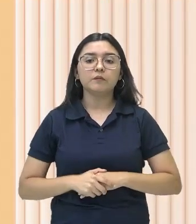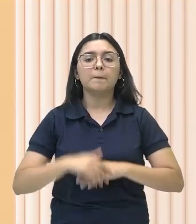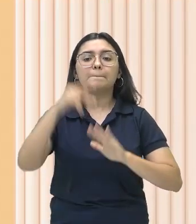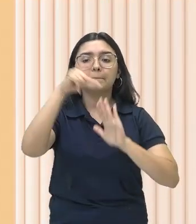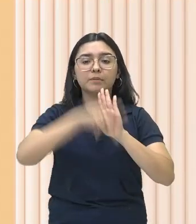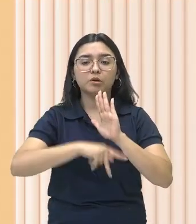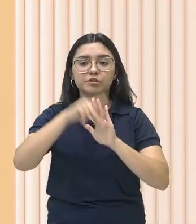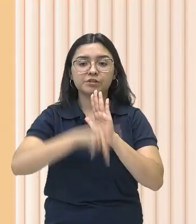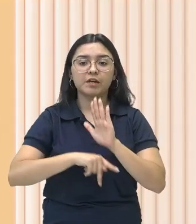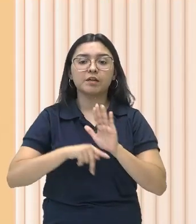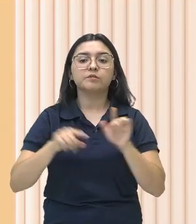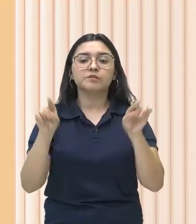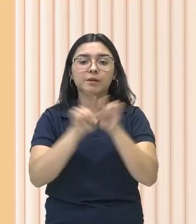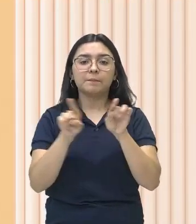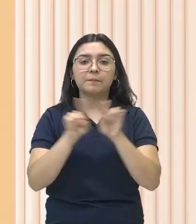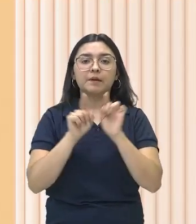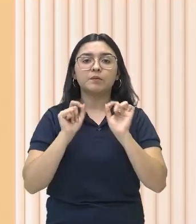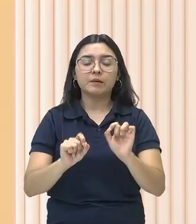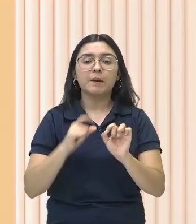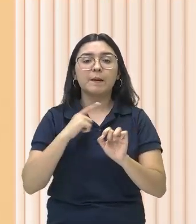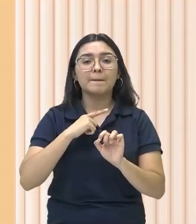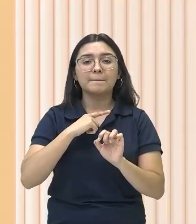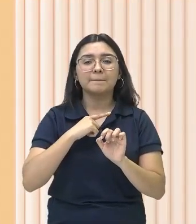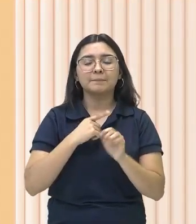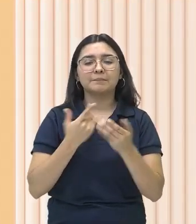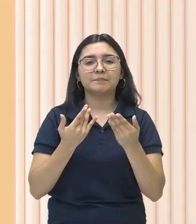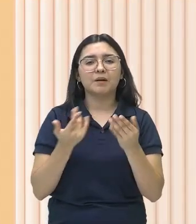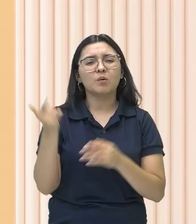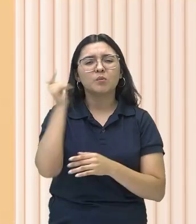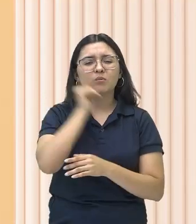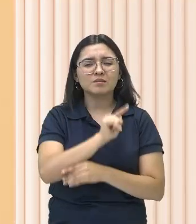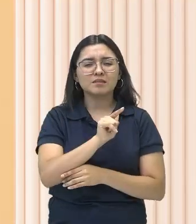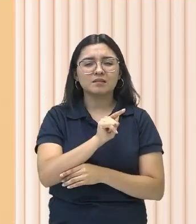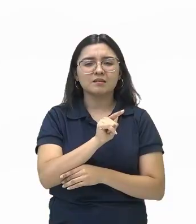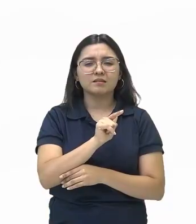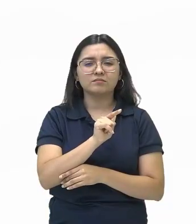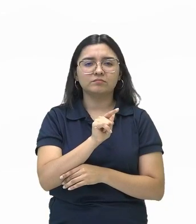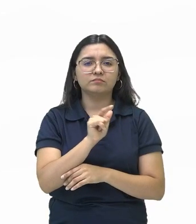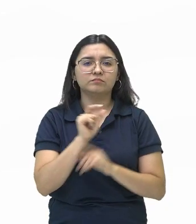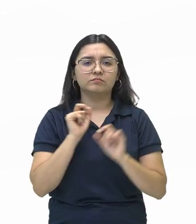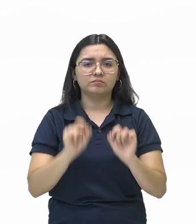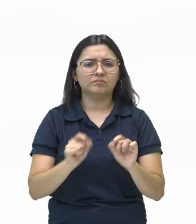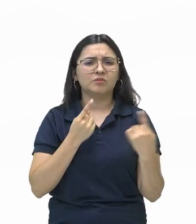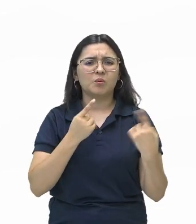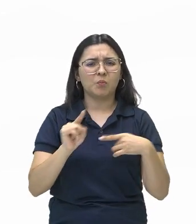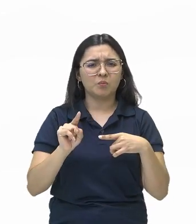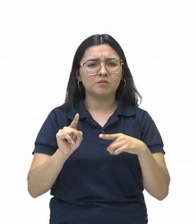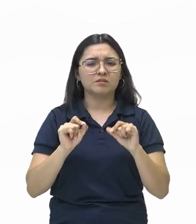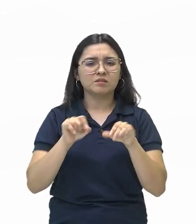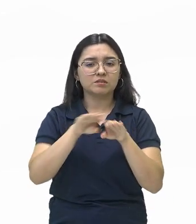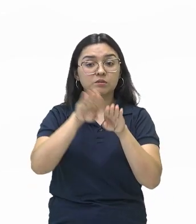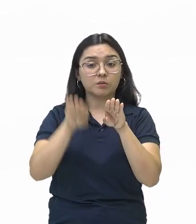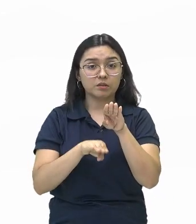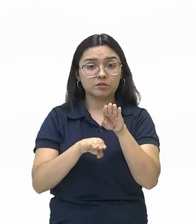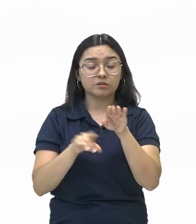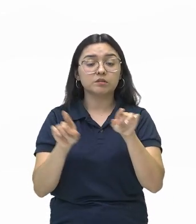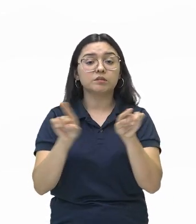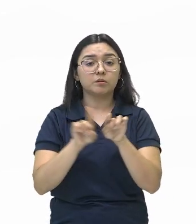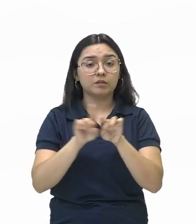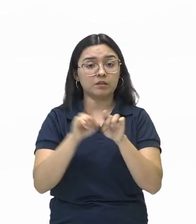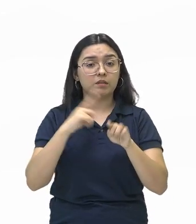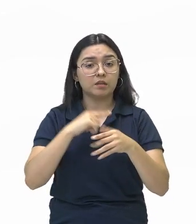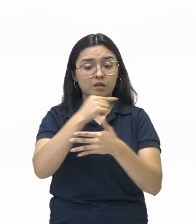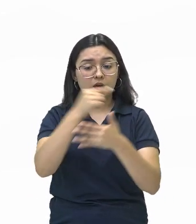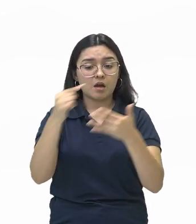e políticas para combater essas desigualdades aí. Para isso, existem algumas